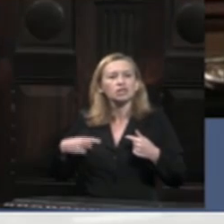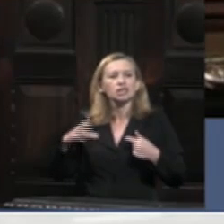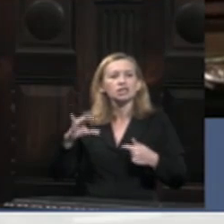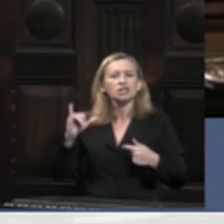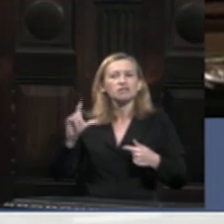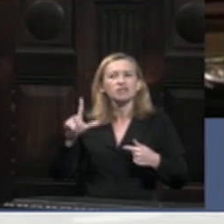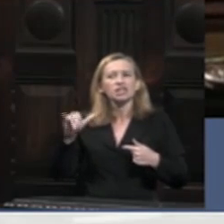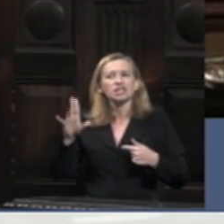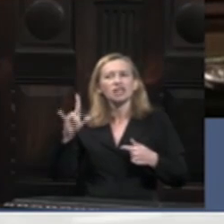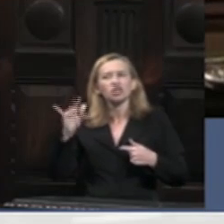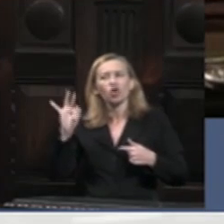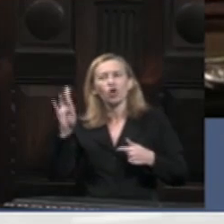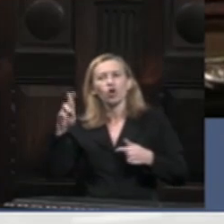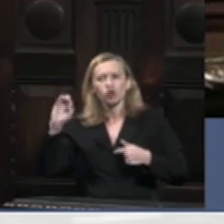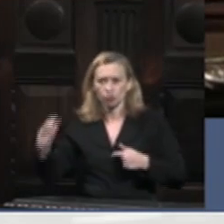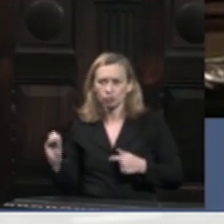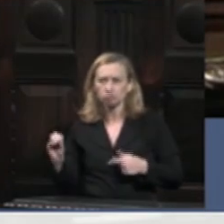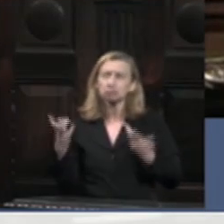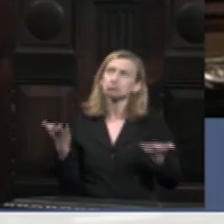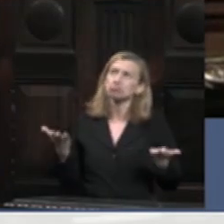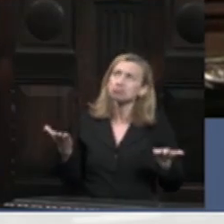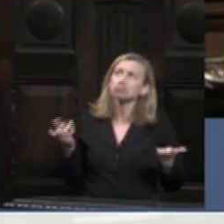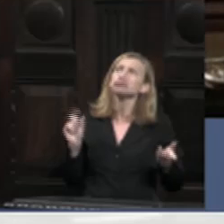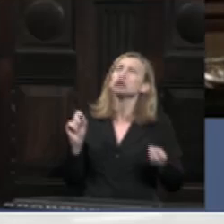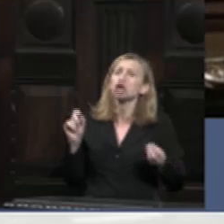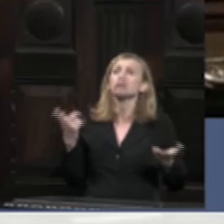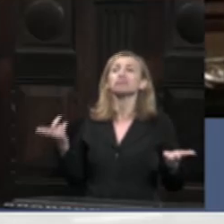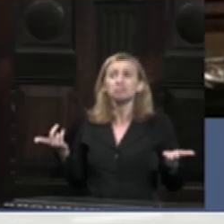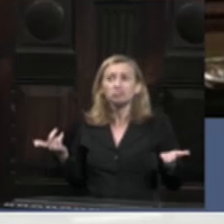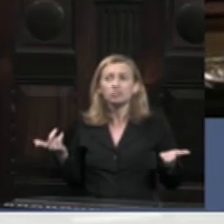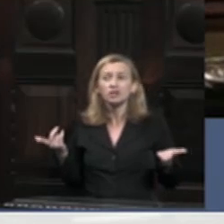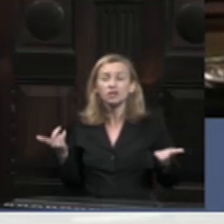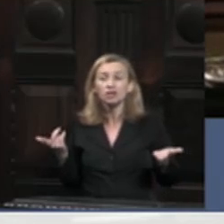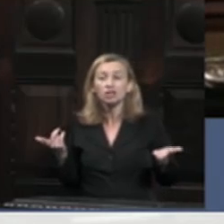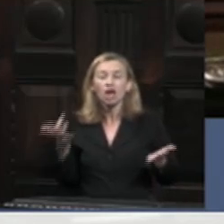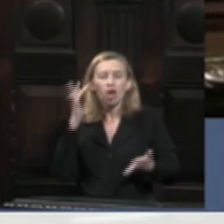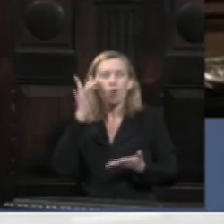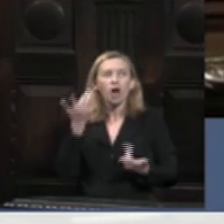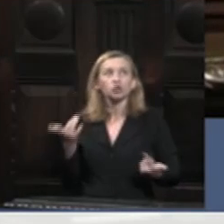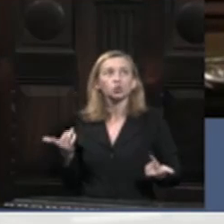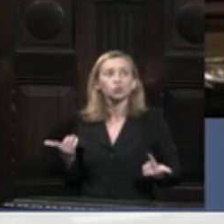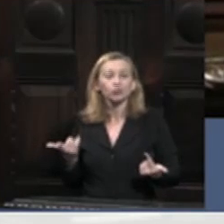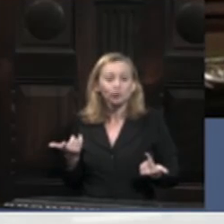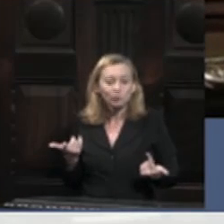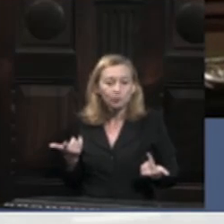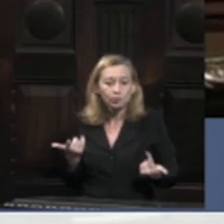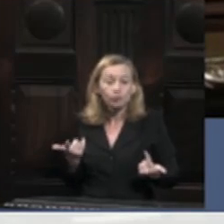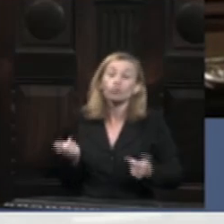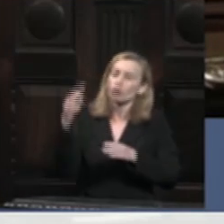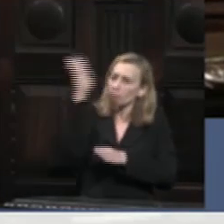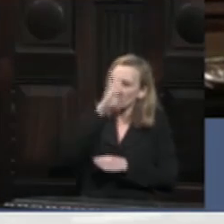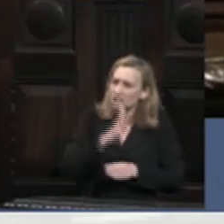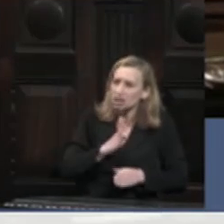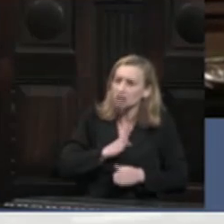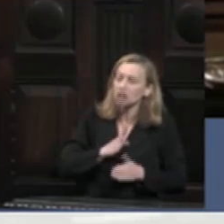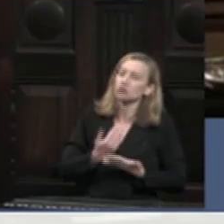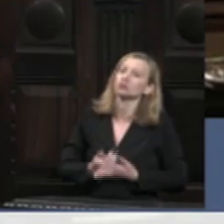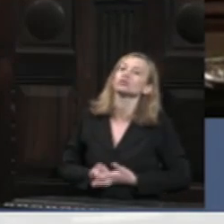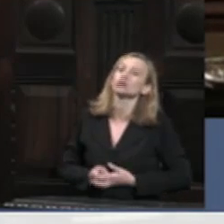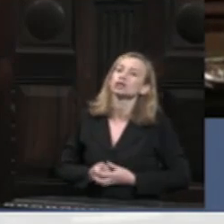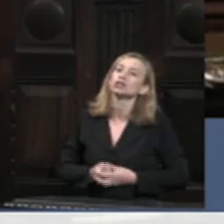me refiro apenas a uma crise econômica, conjuntural, portanto